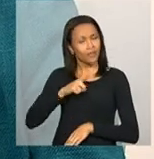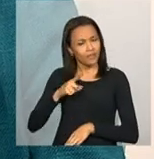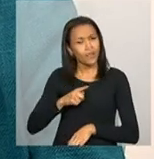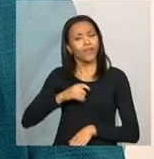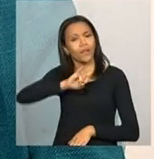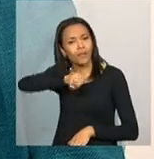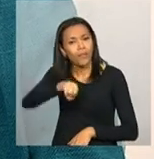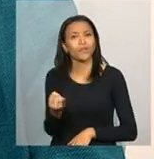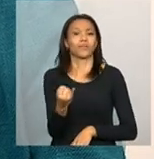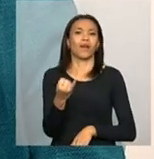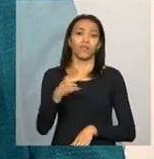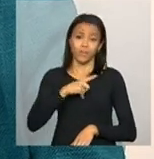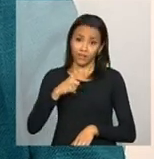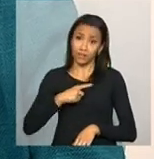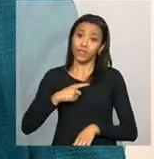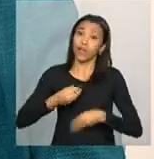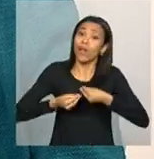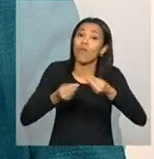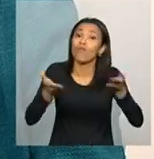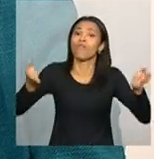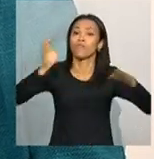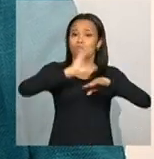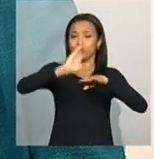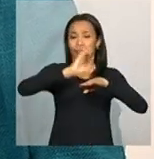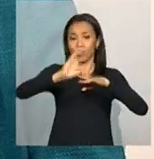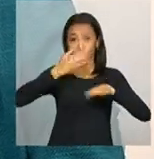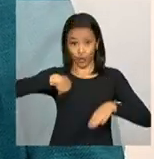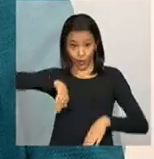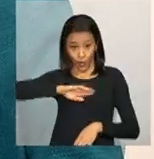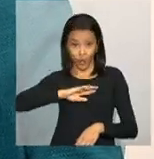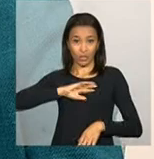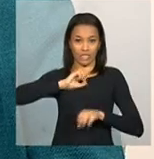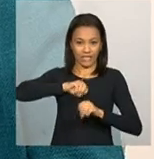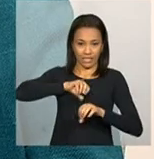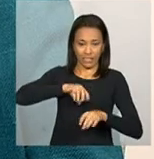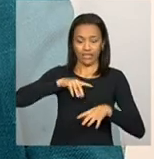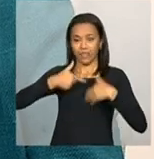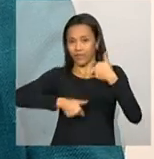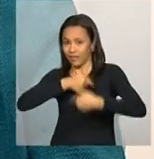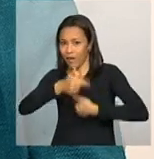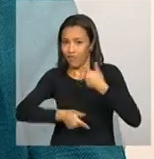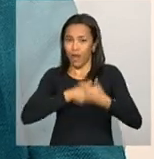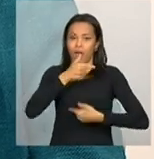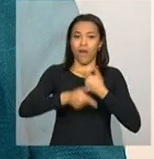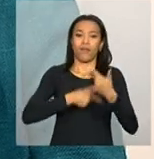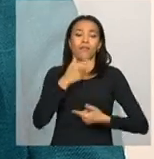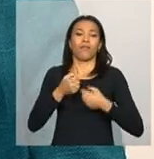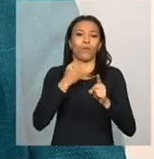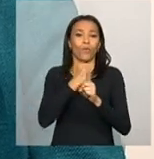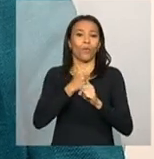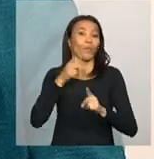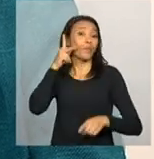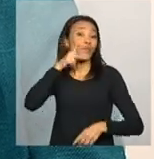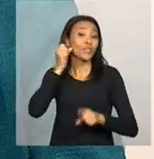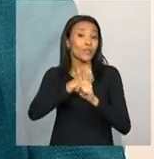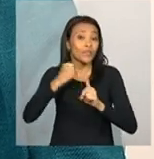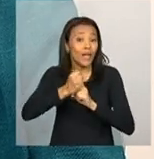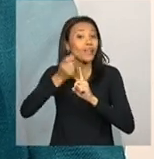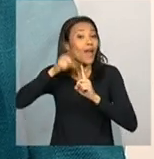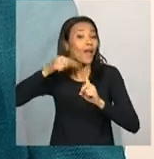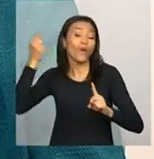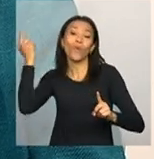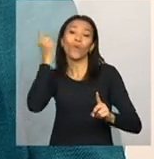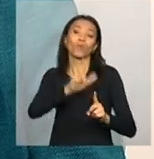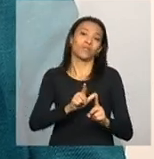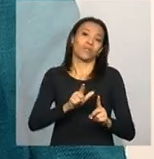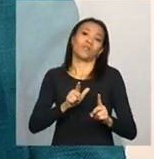oportunidades, existe a oferta, o nosso desafio como educadores e para quem trabalha com as políticas sociais é conseguir, de fato, alcançar